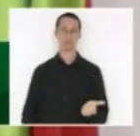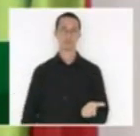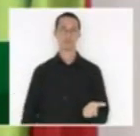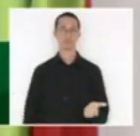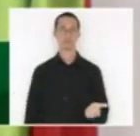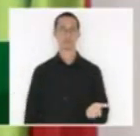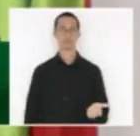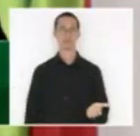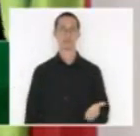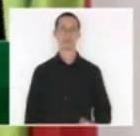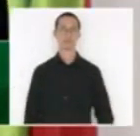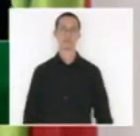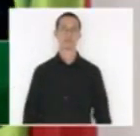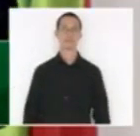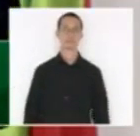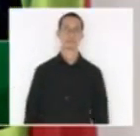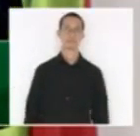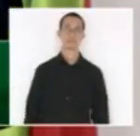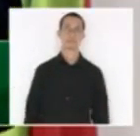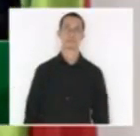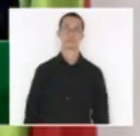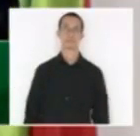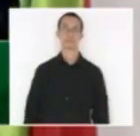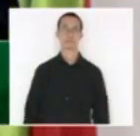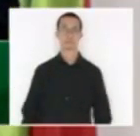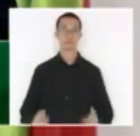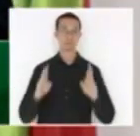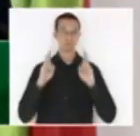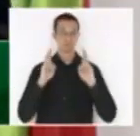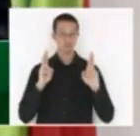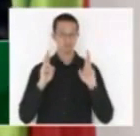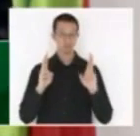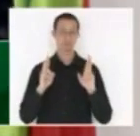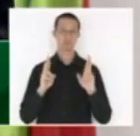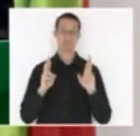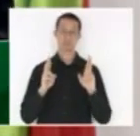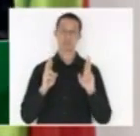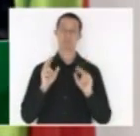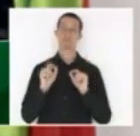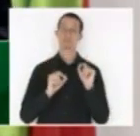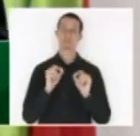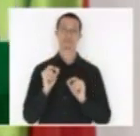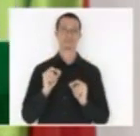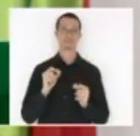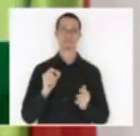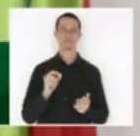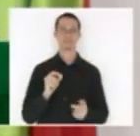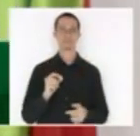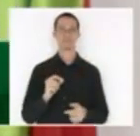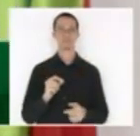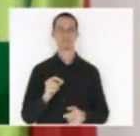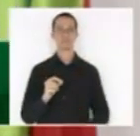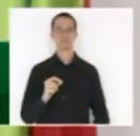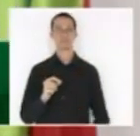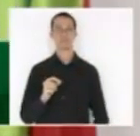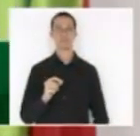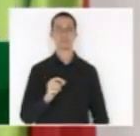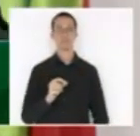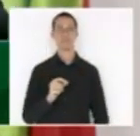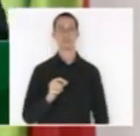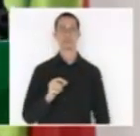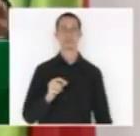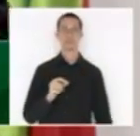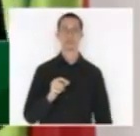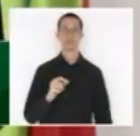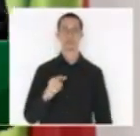espera que isso, e é muito difícil acreditar que isso não vai acontecer, eu